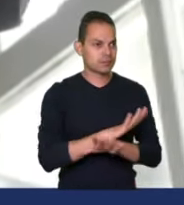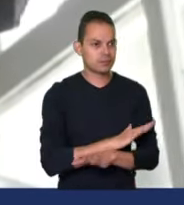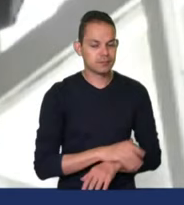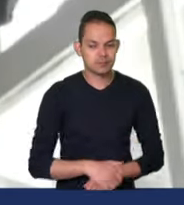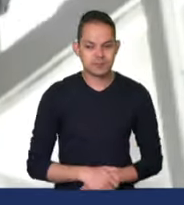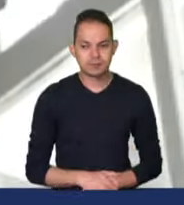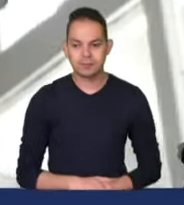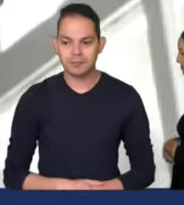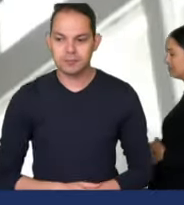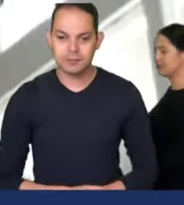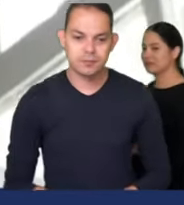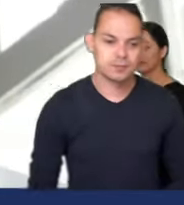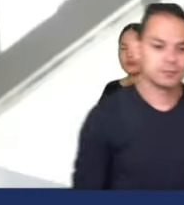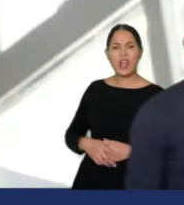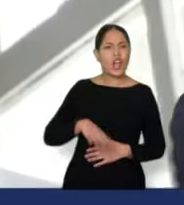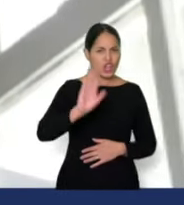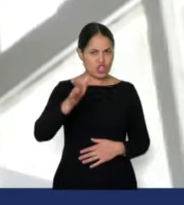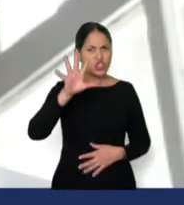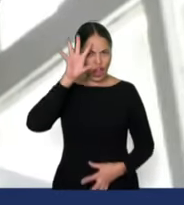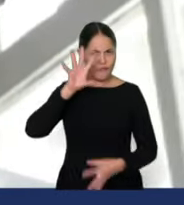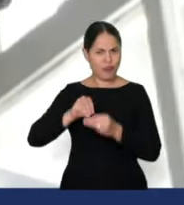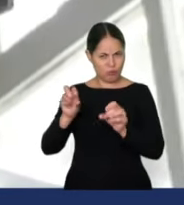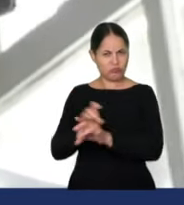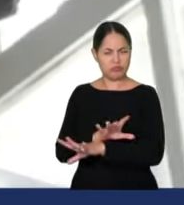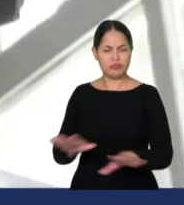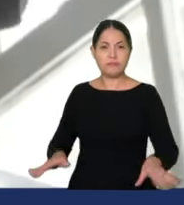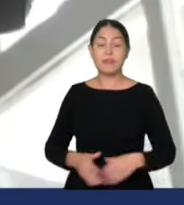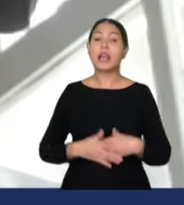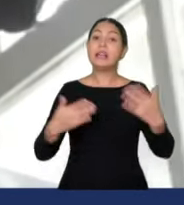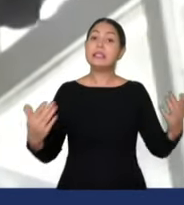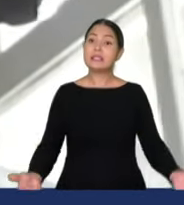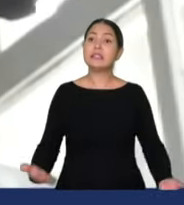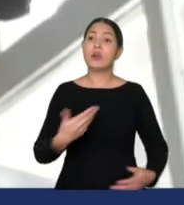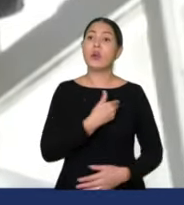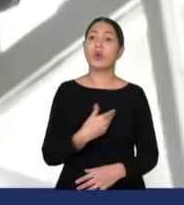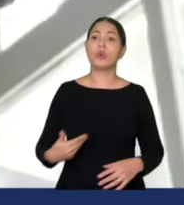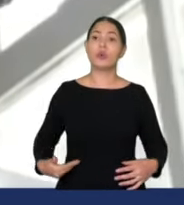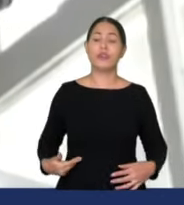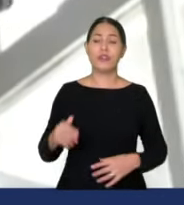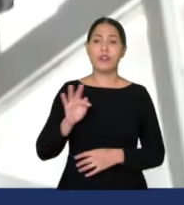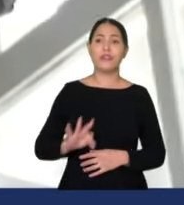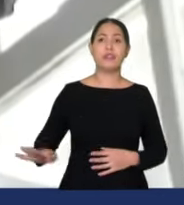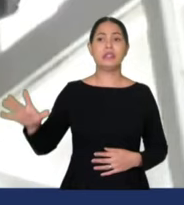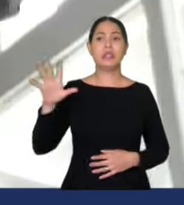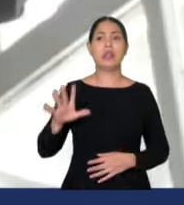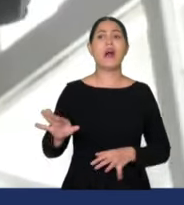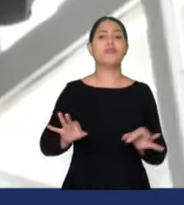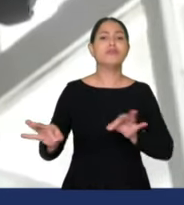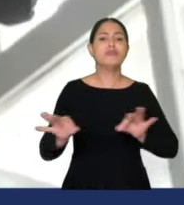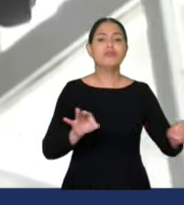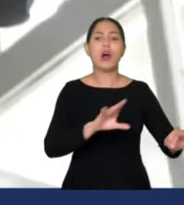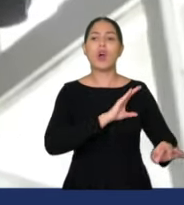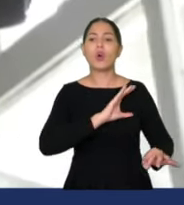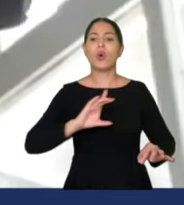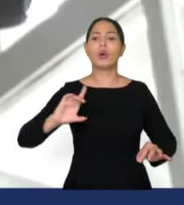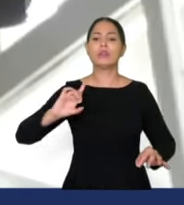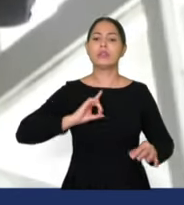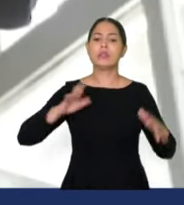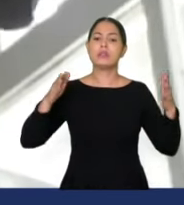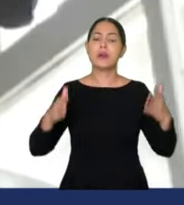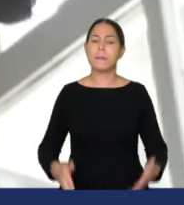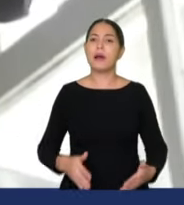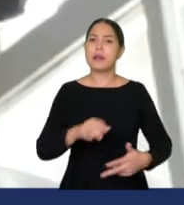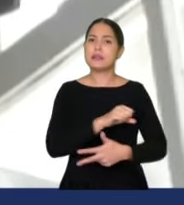estou concluindo. Ou seja, o Estado deve ter um papel ativo na coordenação e construção de espaços de diálogo e participação tripartite